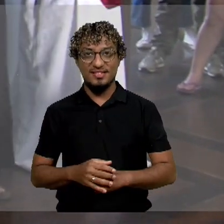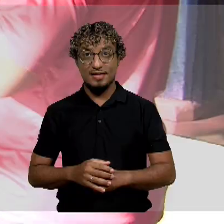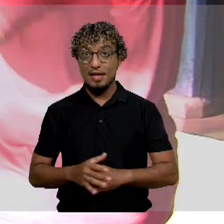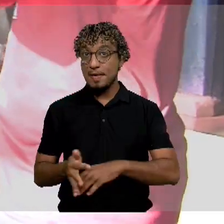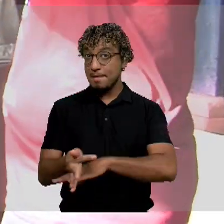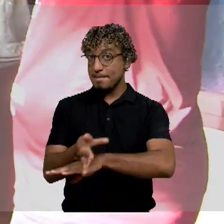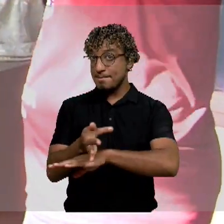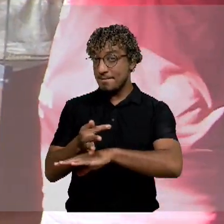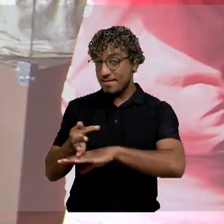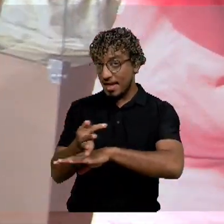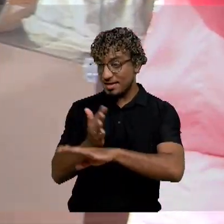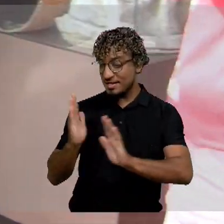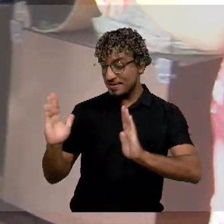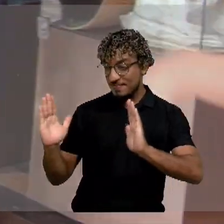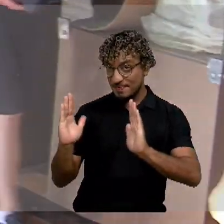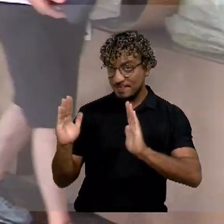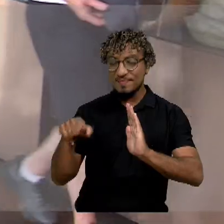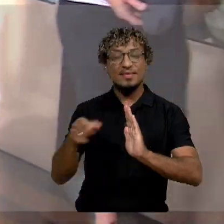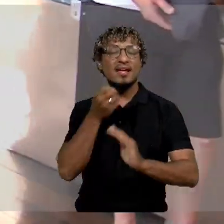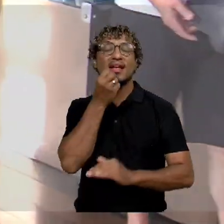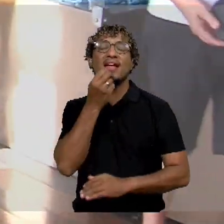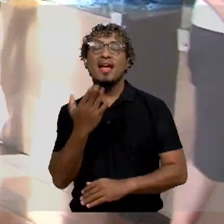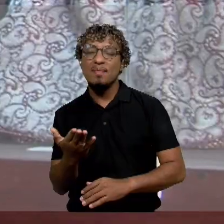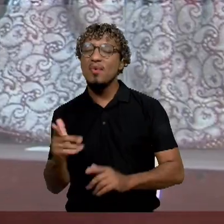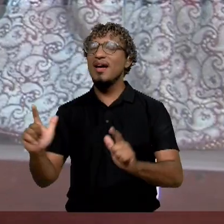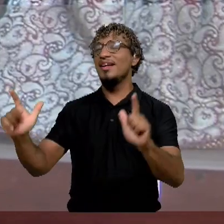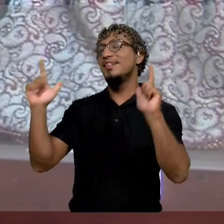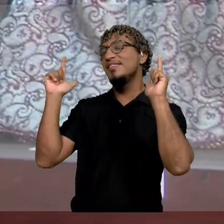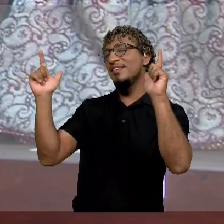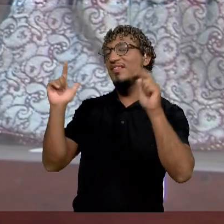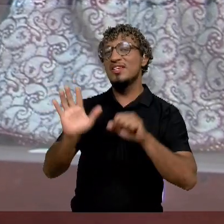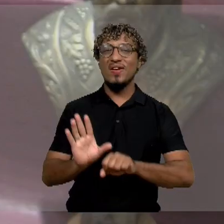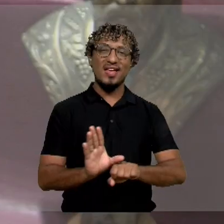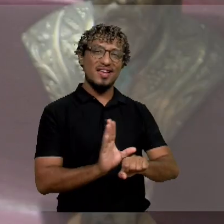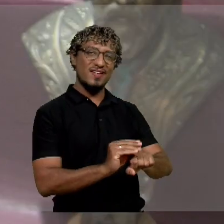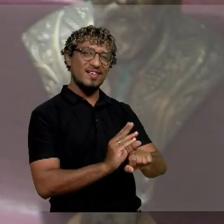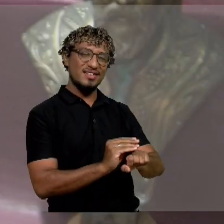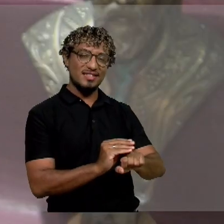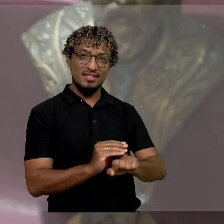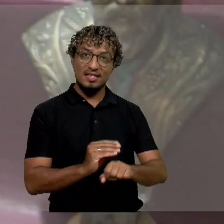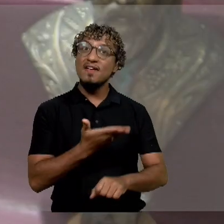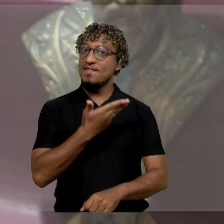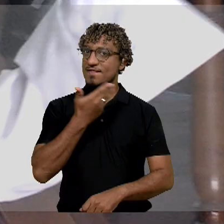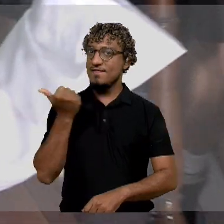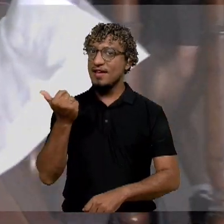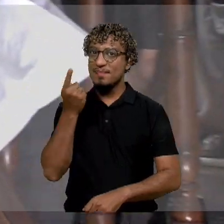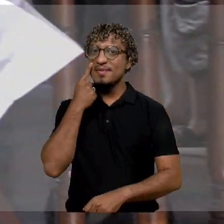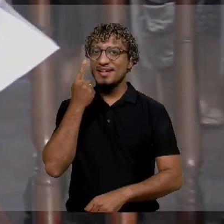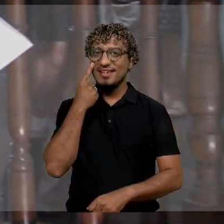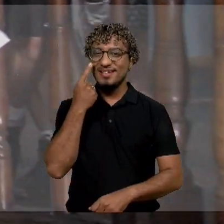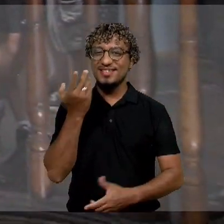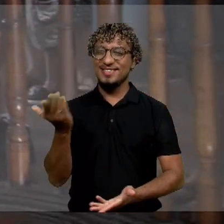uma boa pedida, um passeio que envolva diversão e conhecimento. Vale a pena conferir.